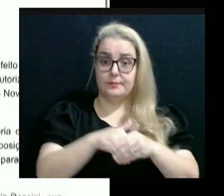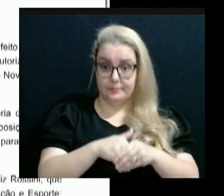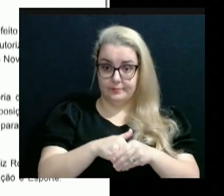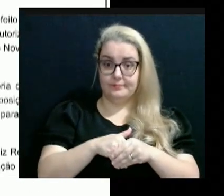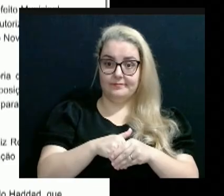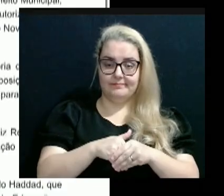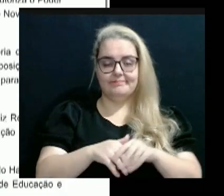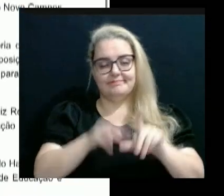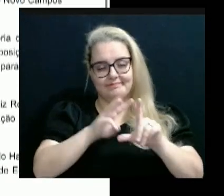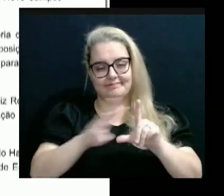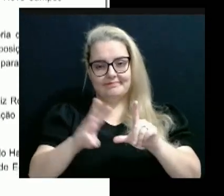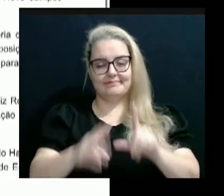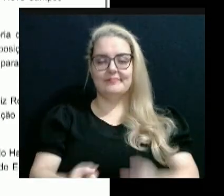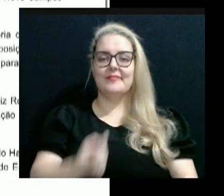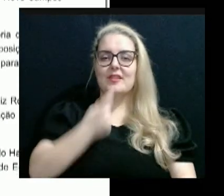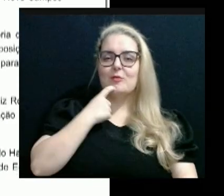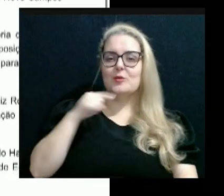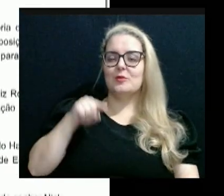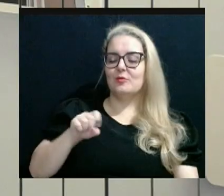aqui,